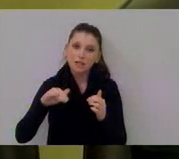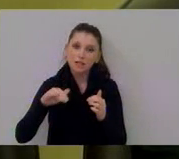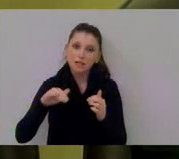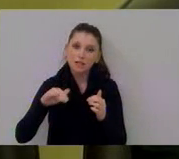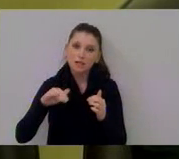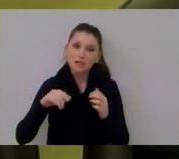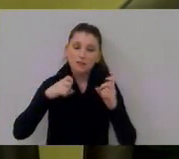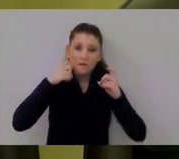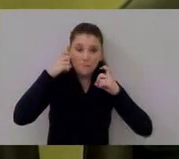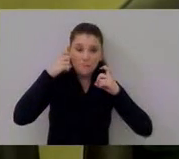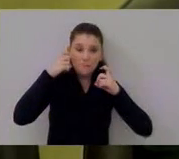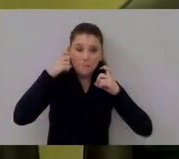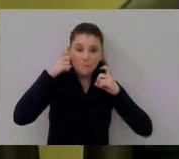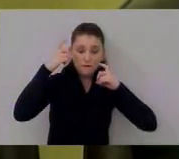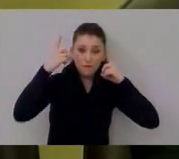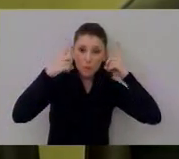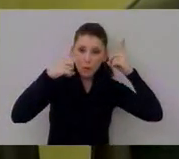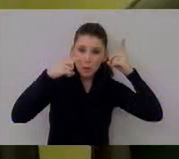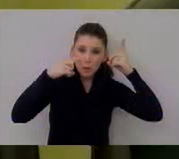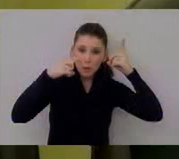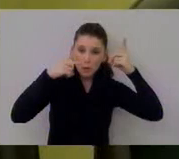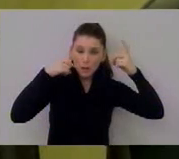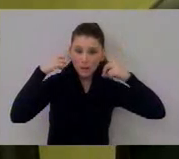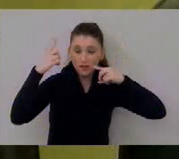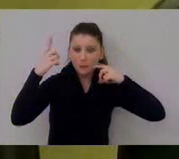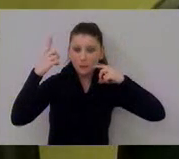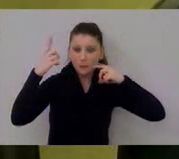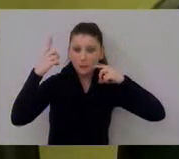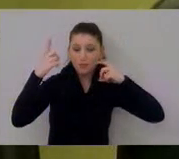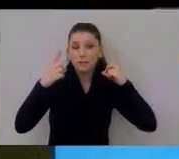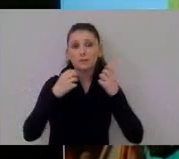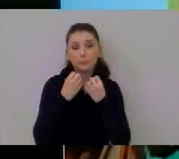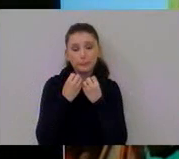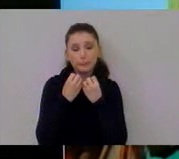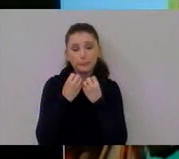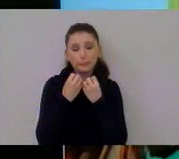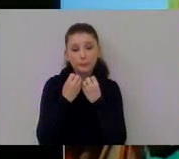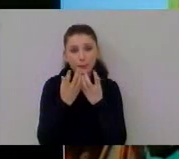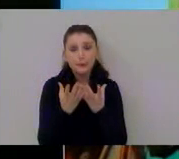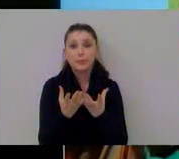essas crianças do uso de drogas,